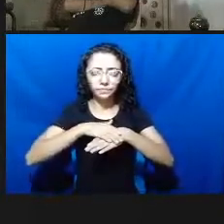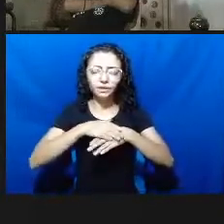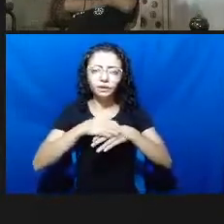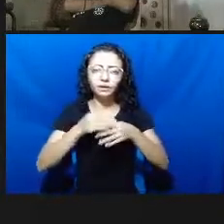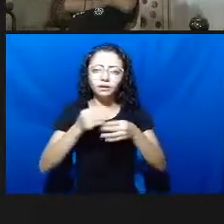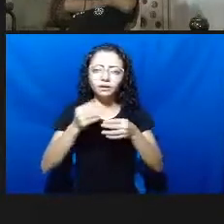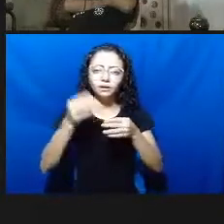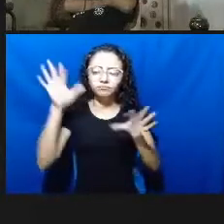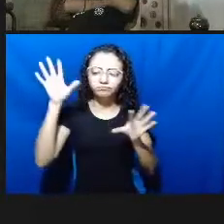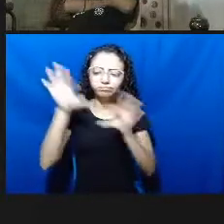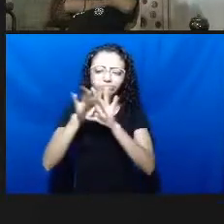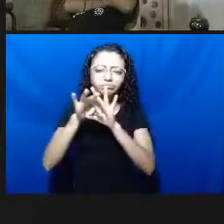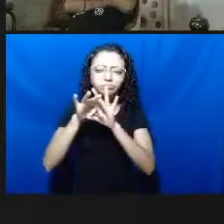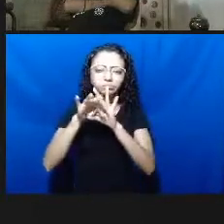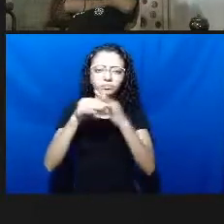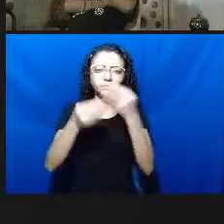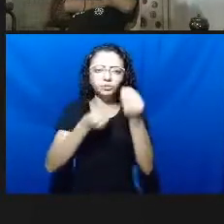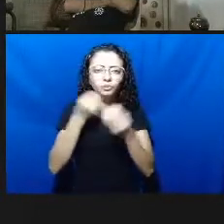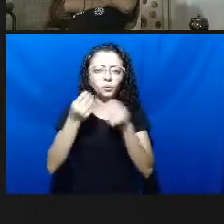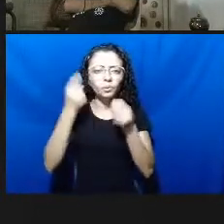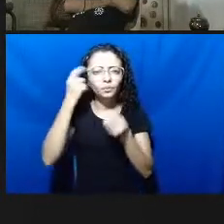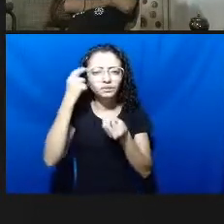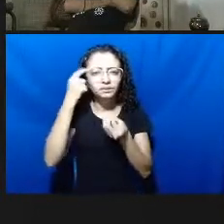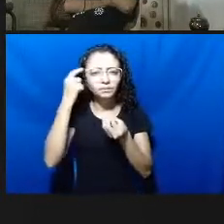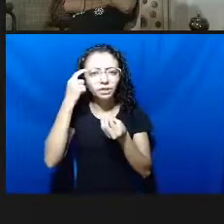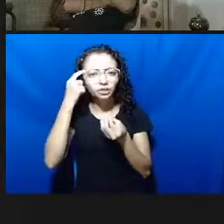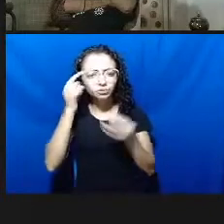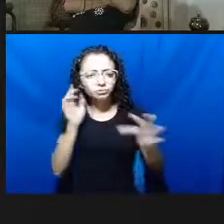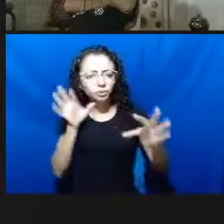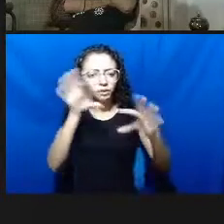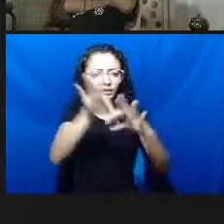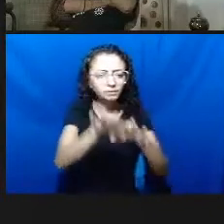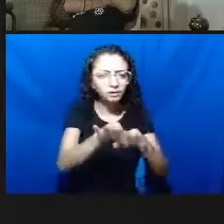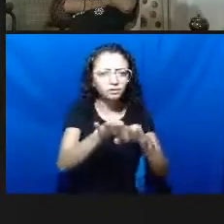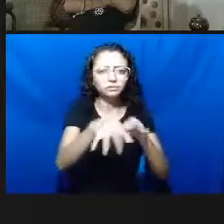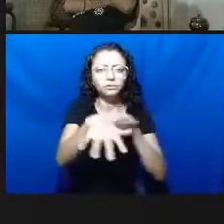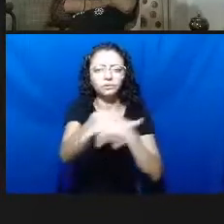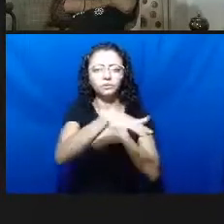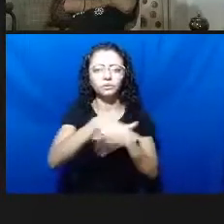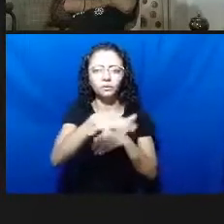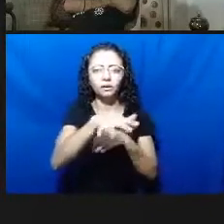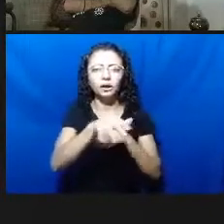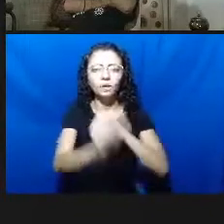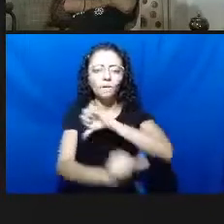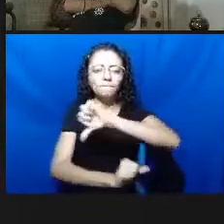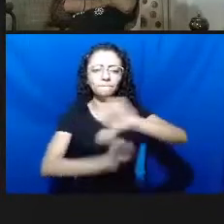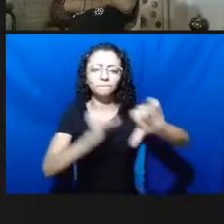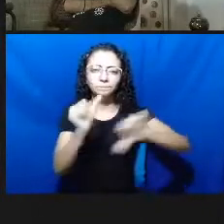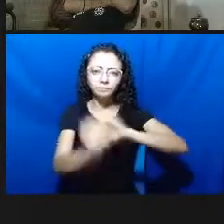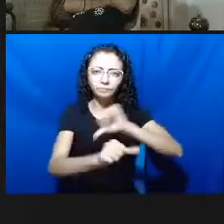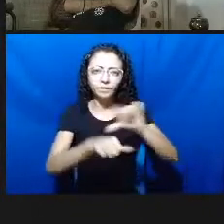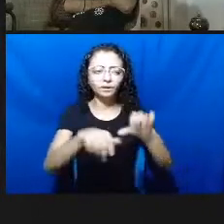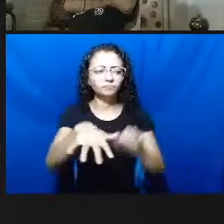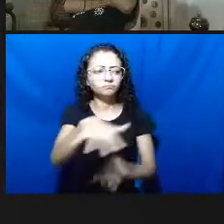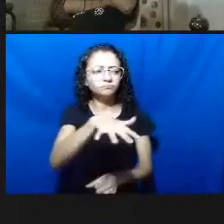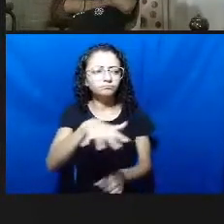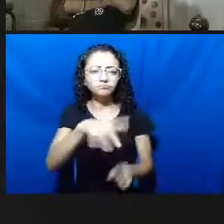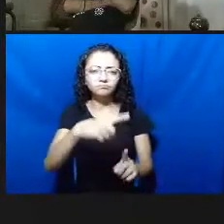pensamentos e ações no ambiente podem mudar e transformar de uma maneira